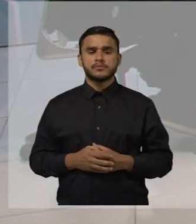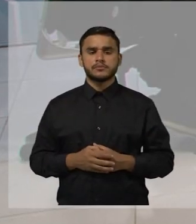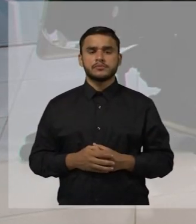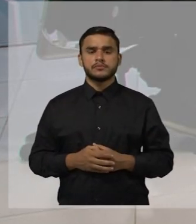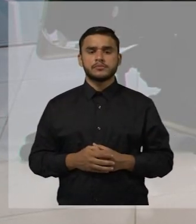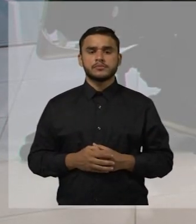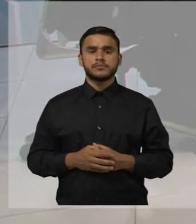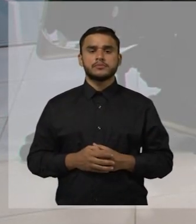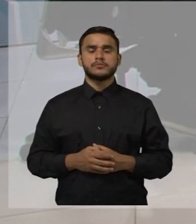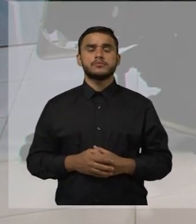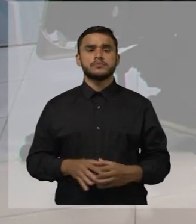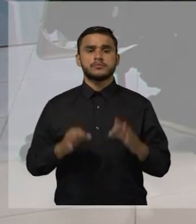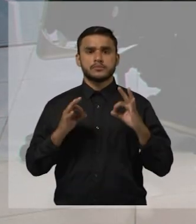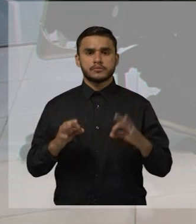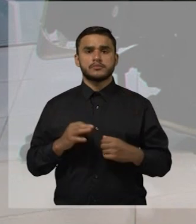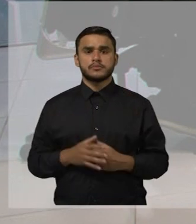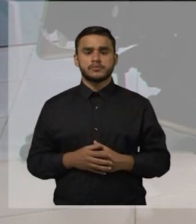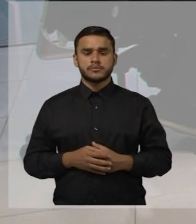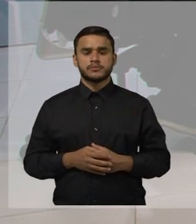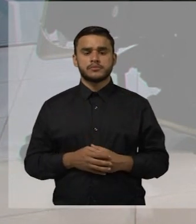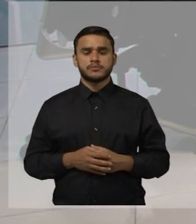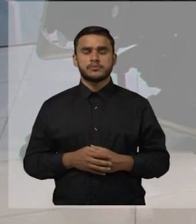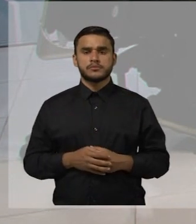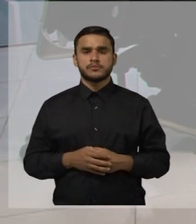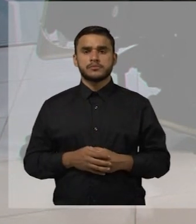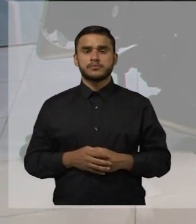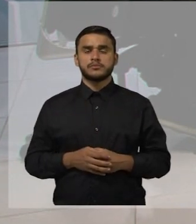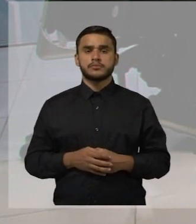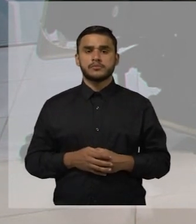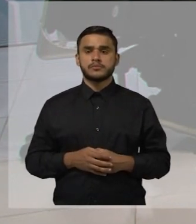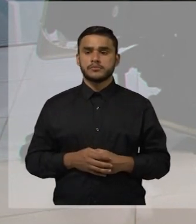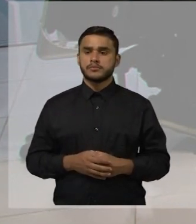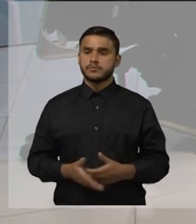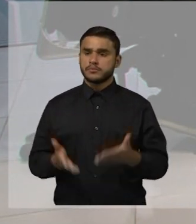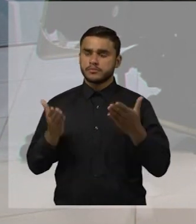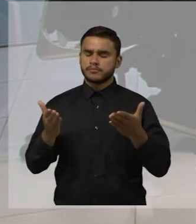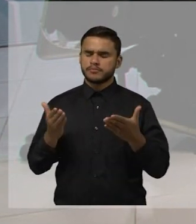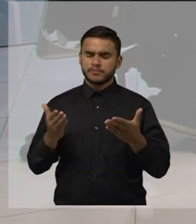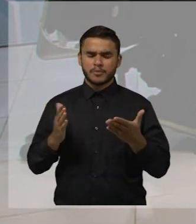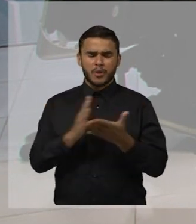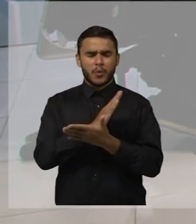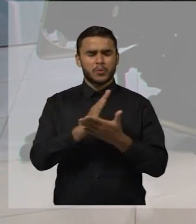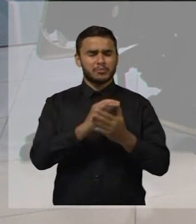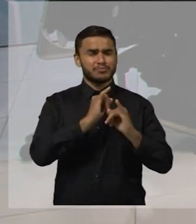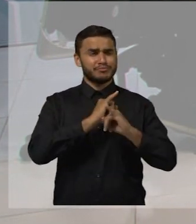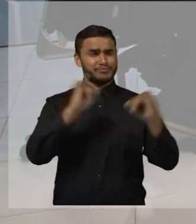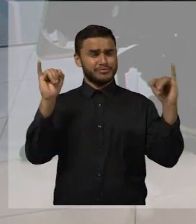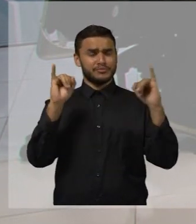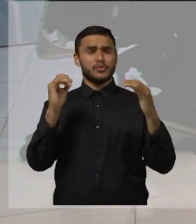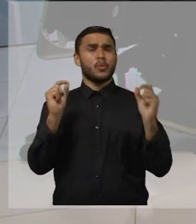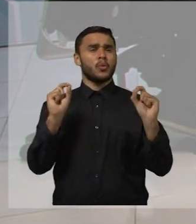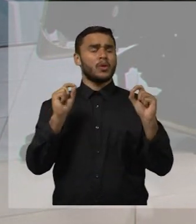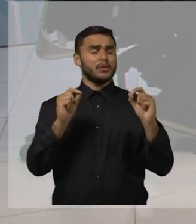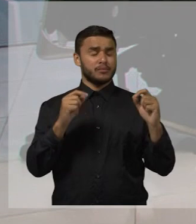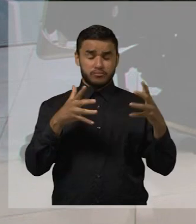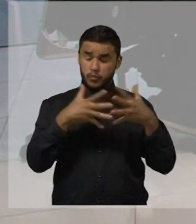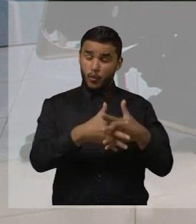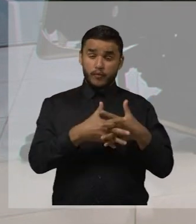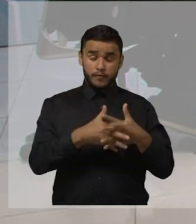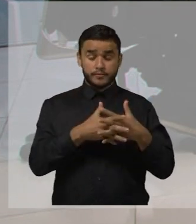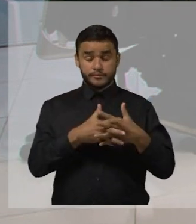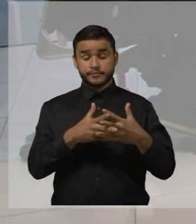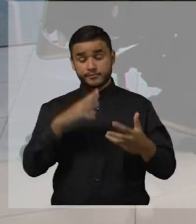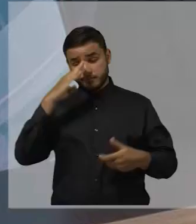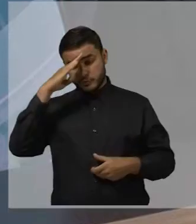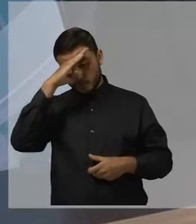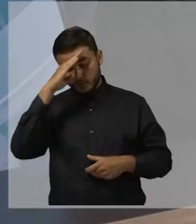você, nesse instante, a partir das informações que dispomos, que ainda, além de serem poucas, são